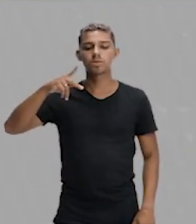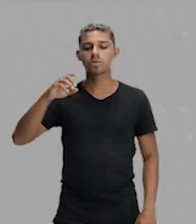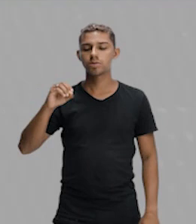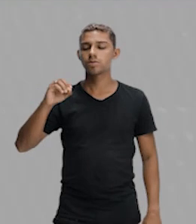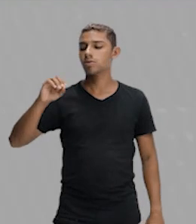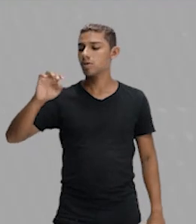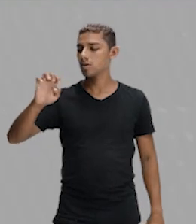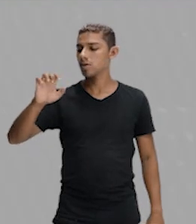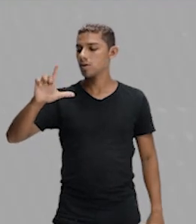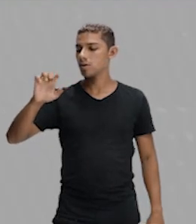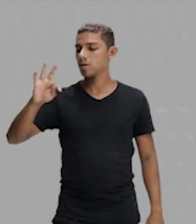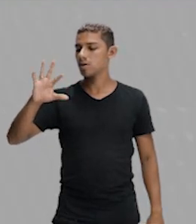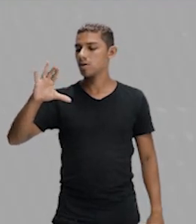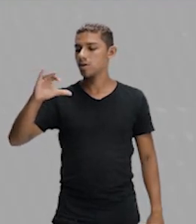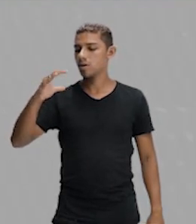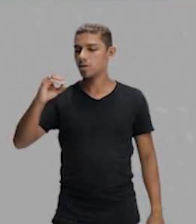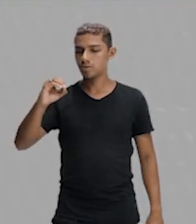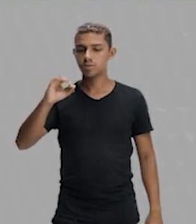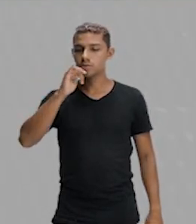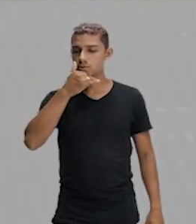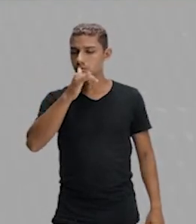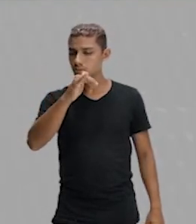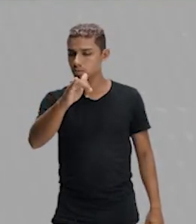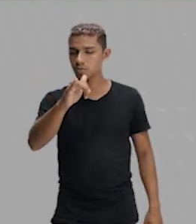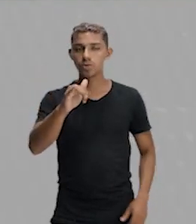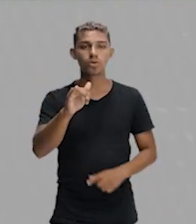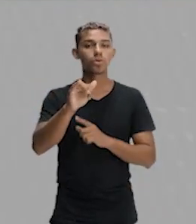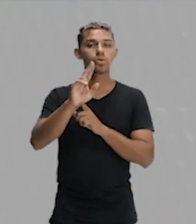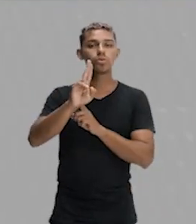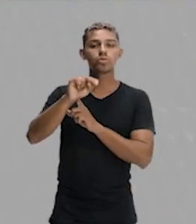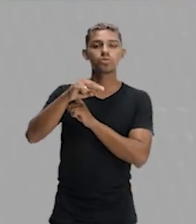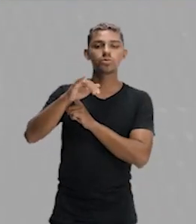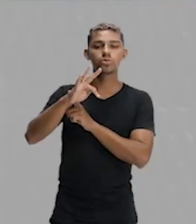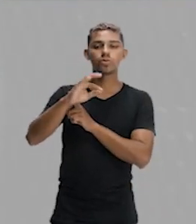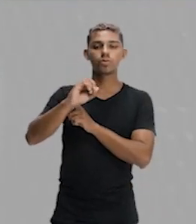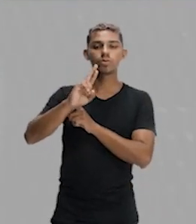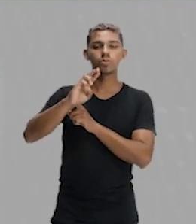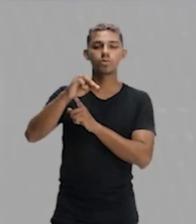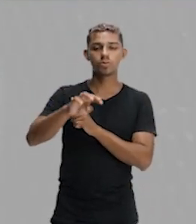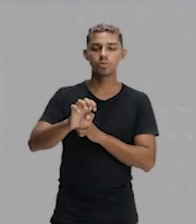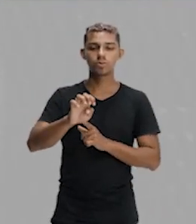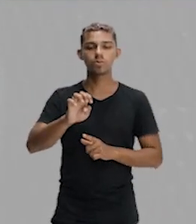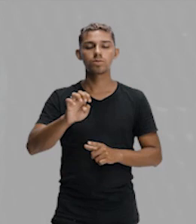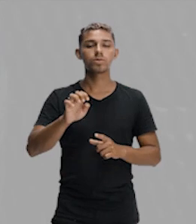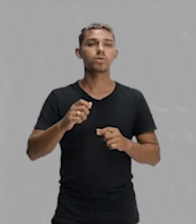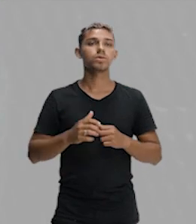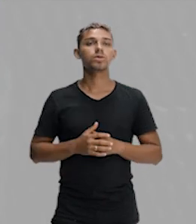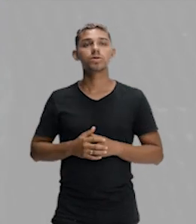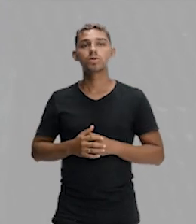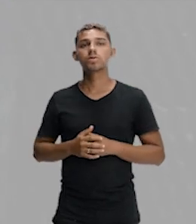carga positiva e a concentração de carga negativa. Então veja como é simples. Então nós podemos representar assim,